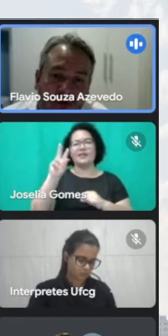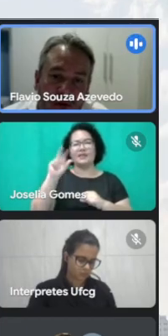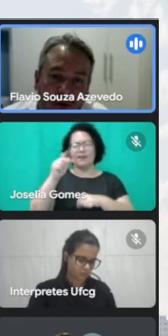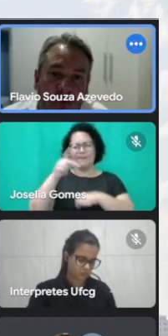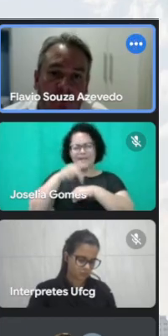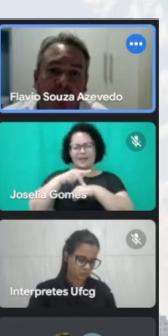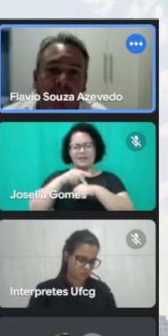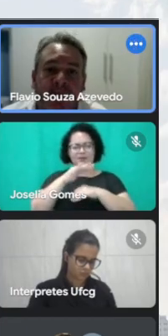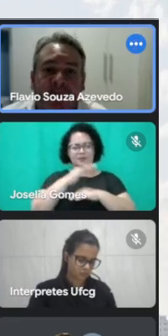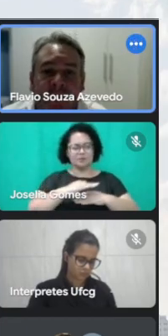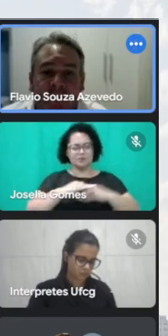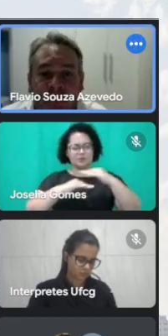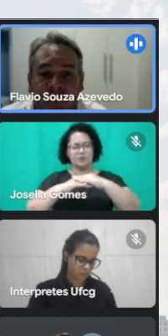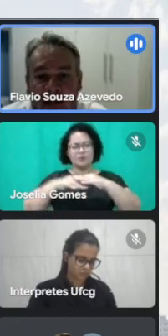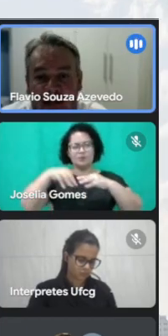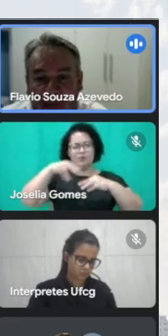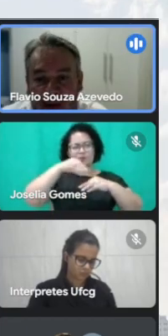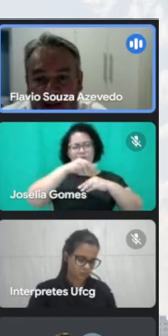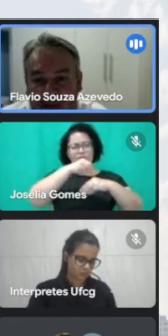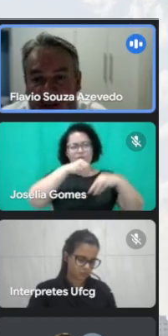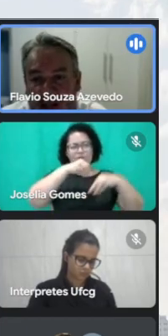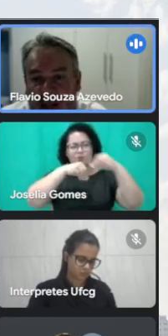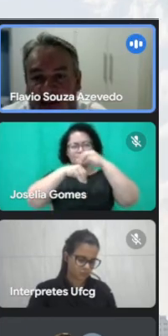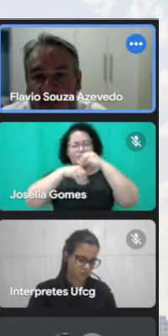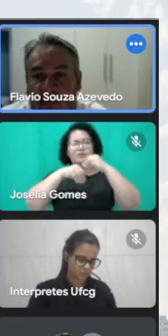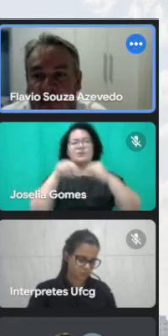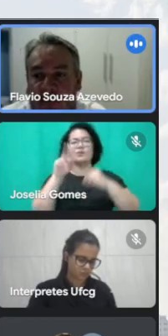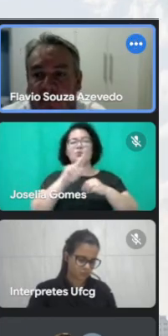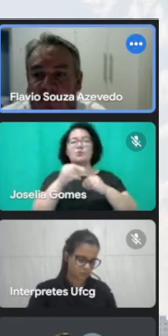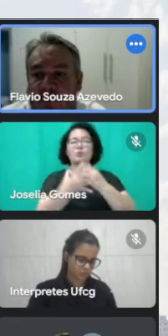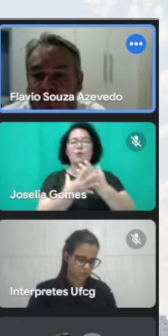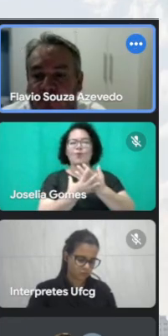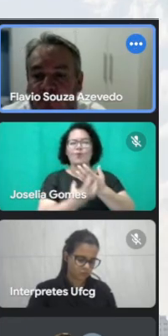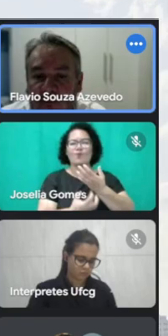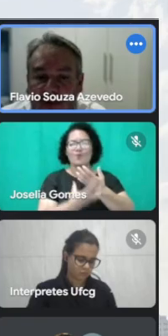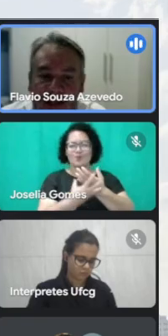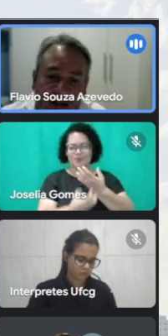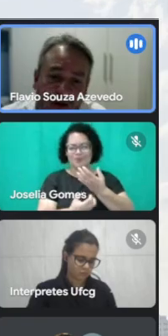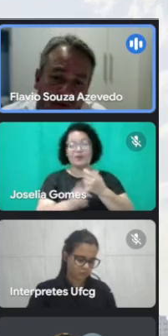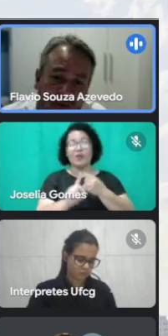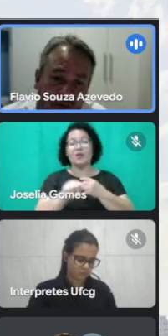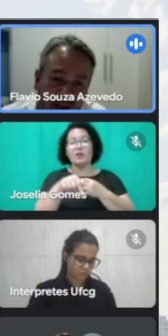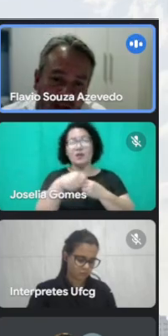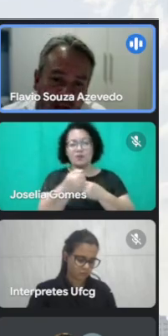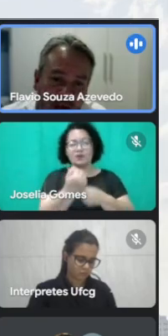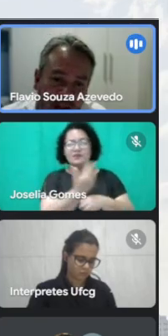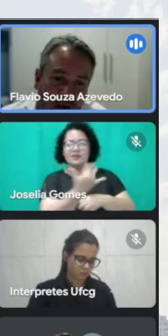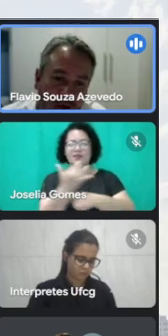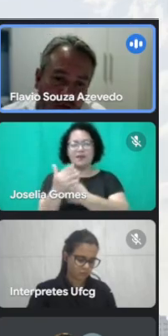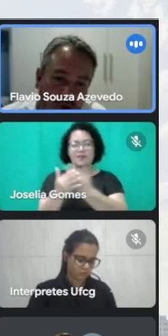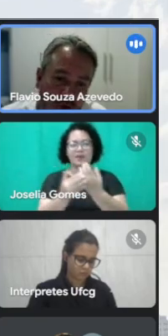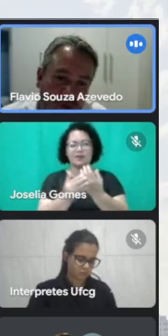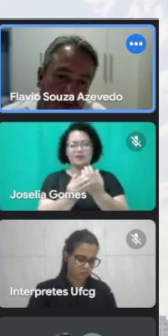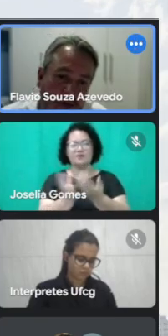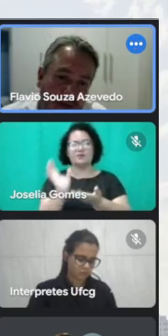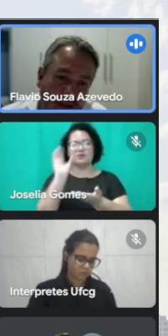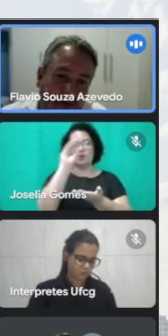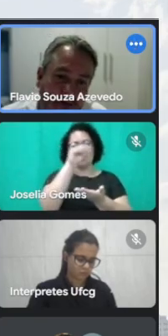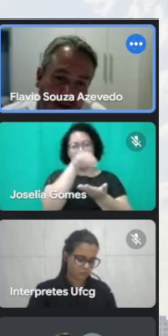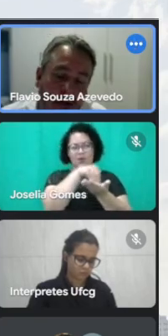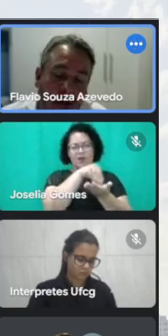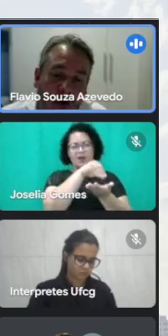como um filtro, e as espécies plantadas, né. Esse é o filtro vertical, né? Então o fluxo,